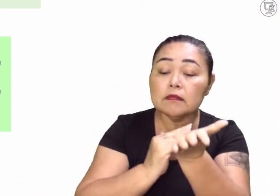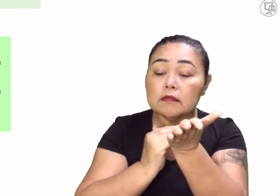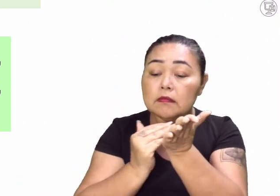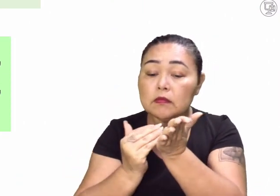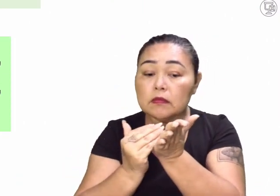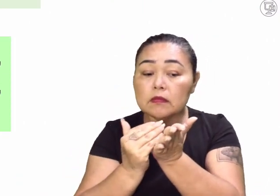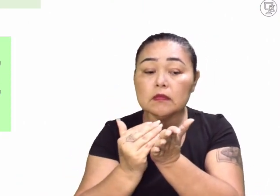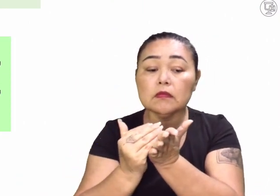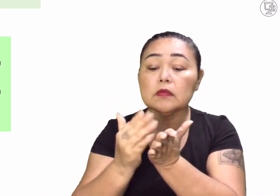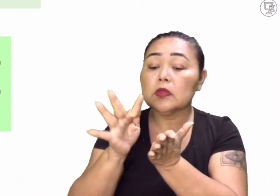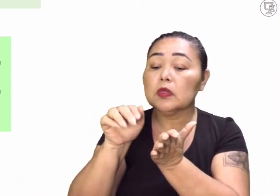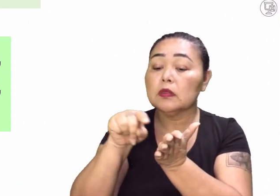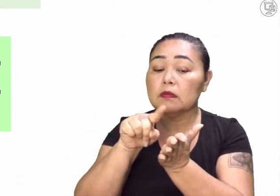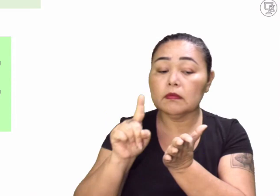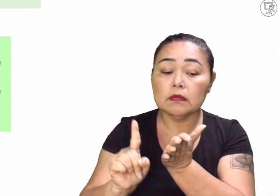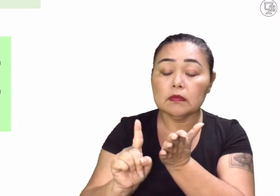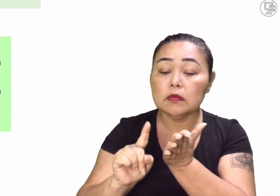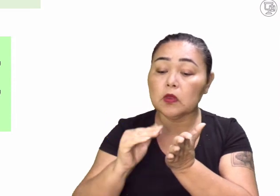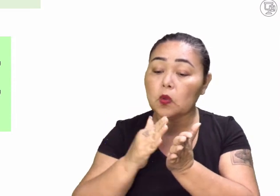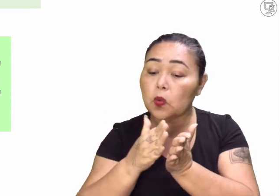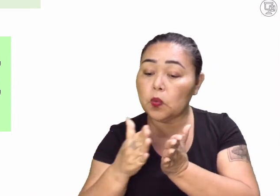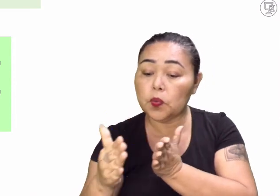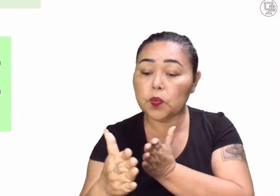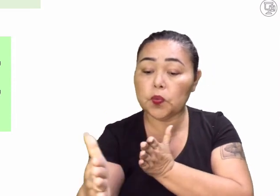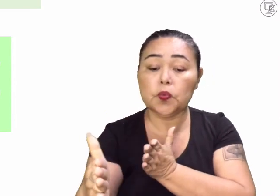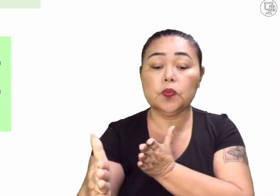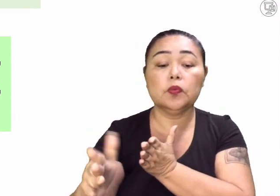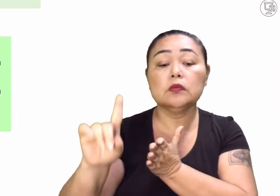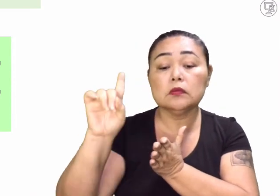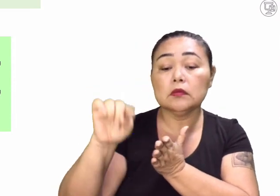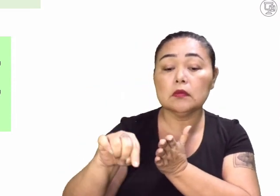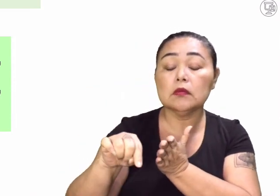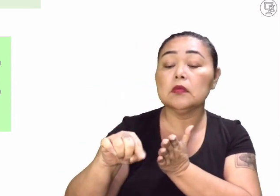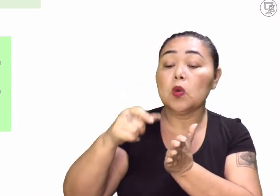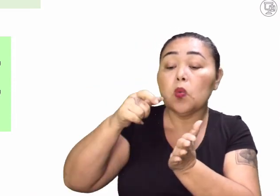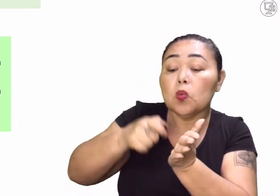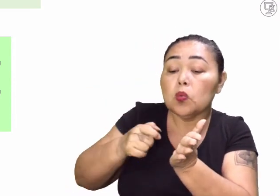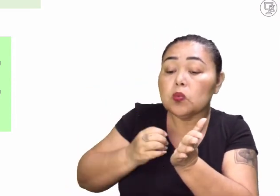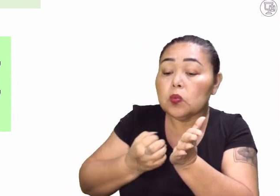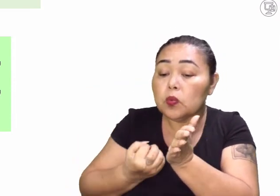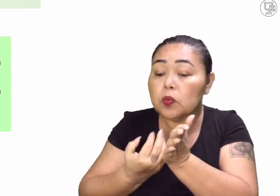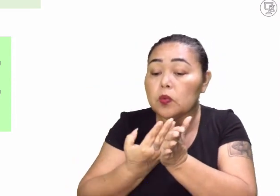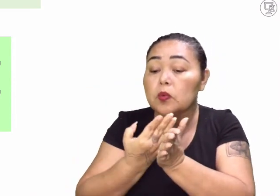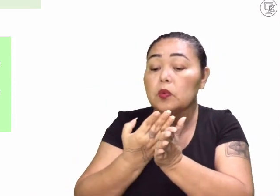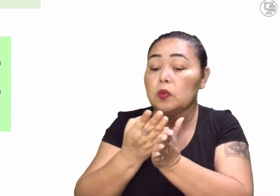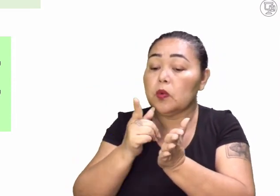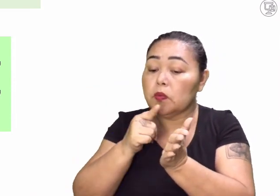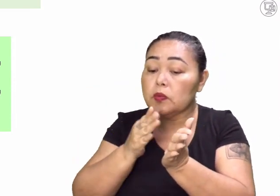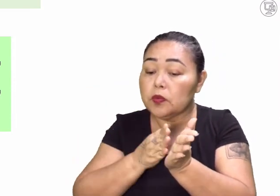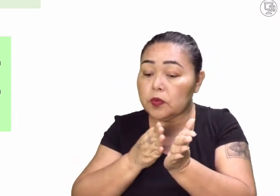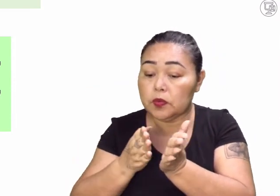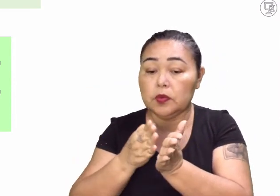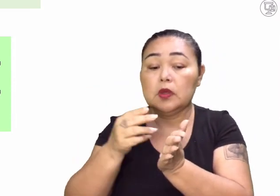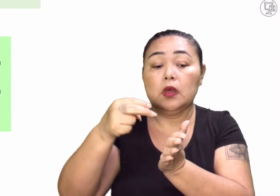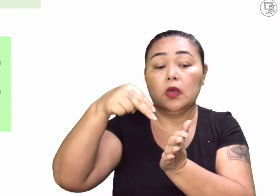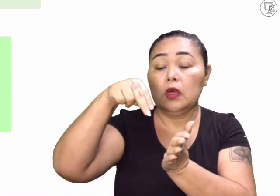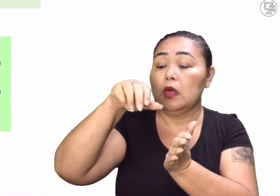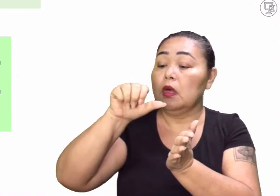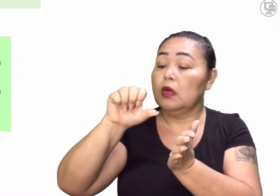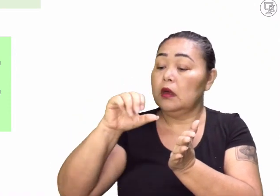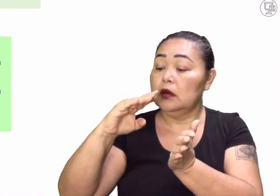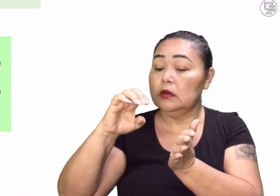nascente, foz e curso. Então, o lugar que o rio nasce é chamado de